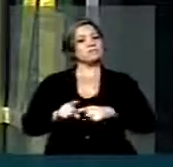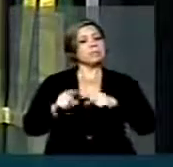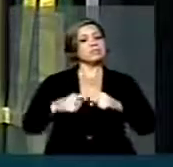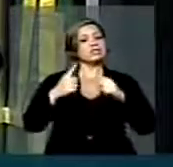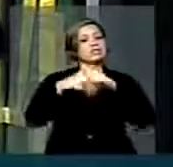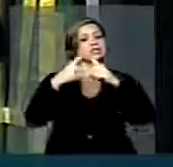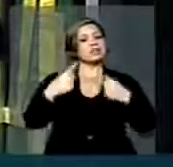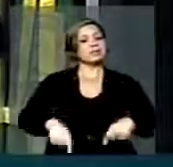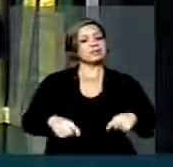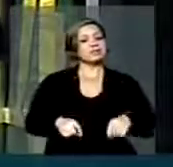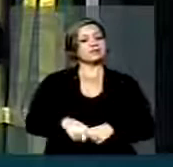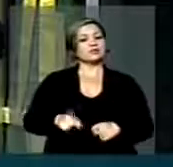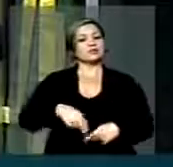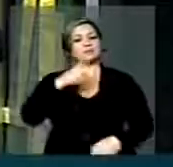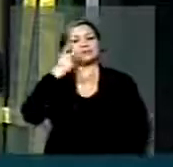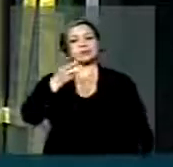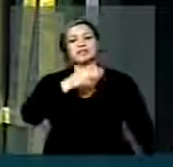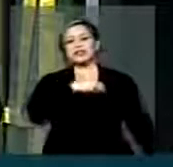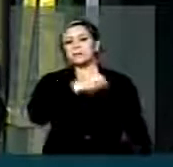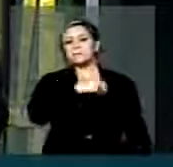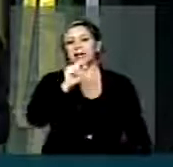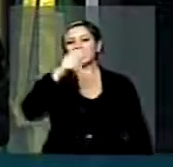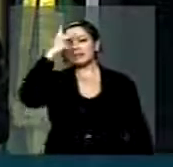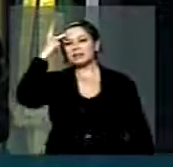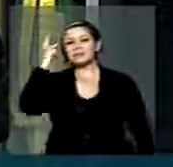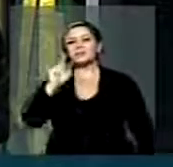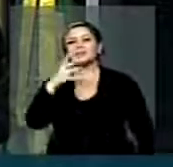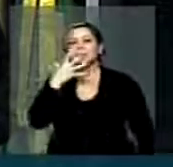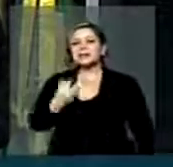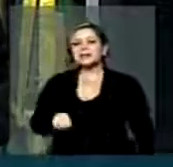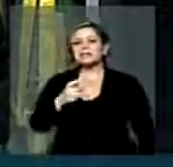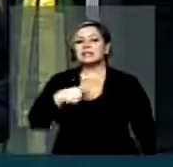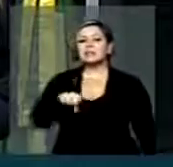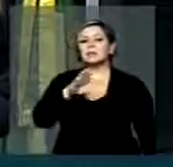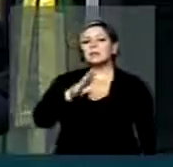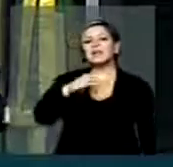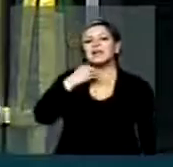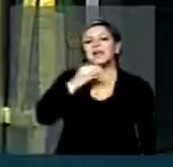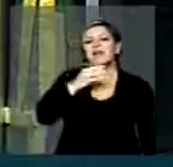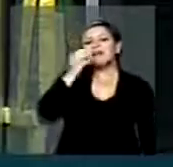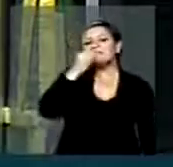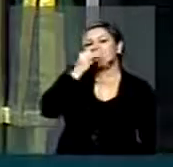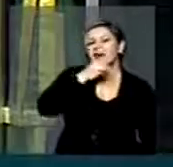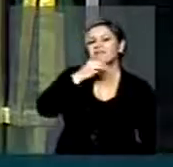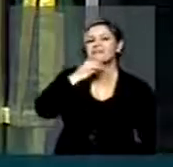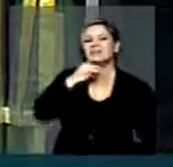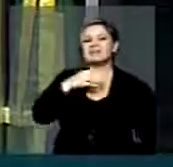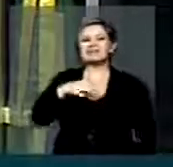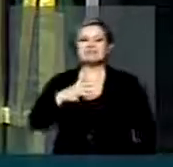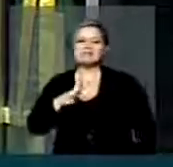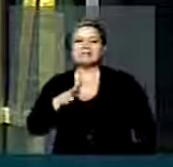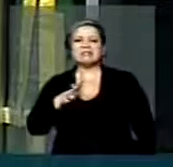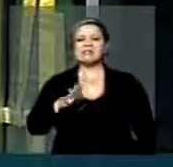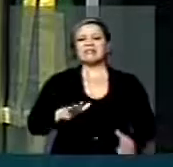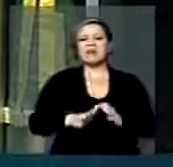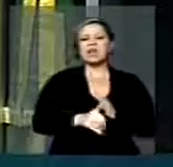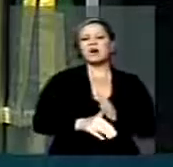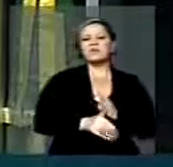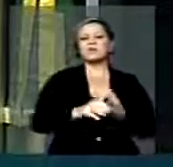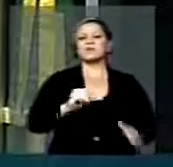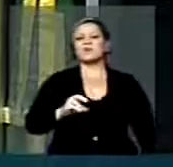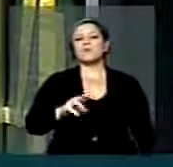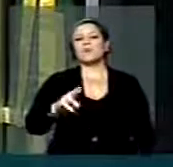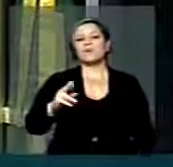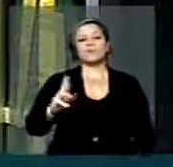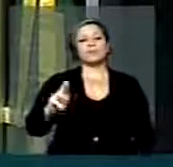O pecado original que a população não suporta é a boca, é a boquinha, é a corrupção.